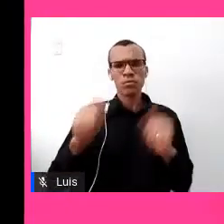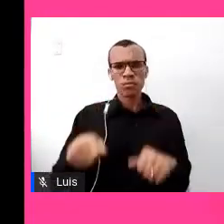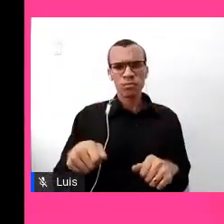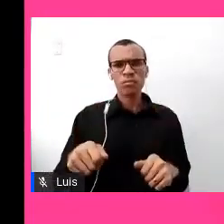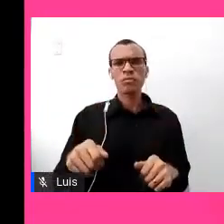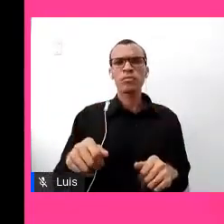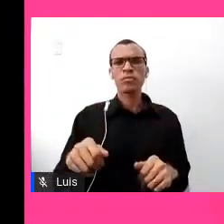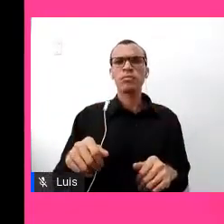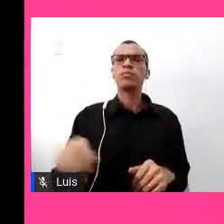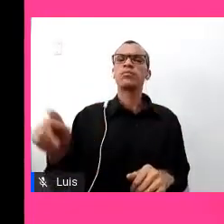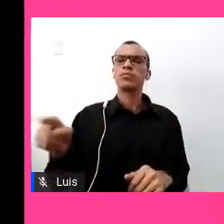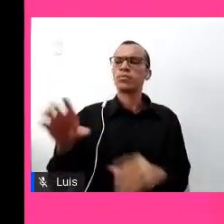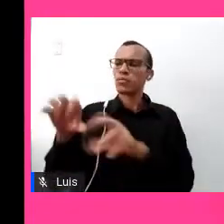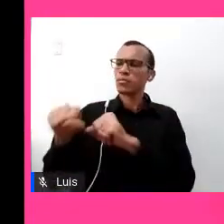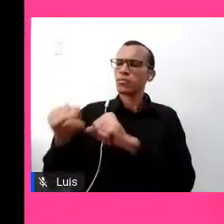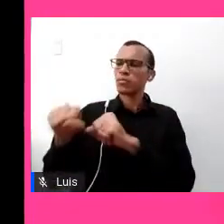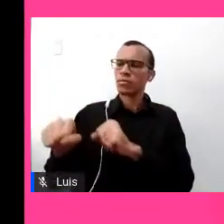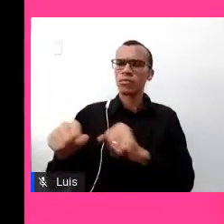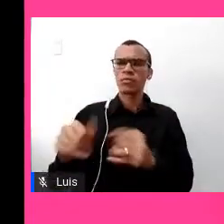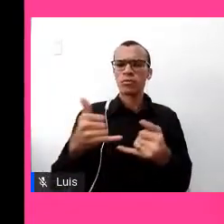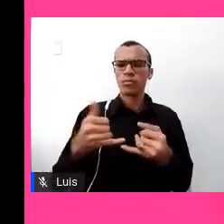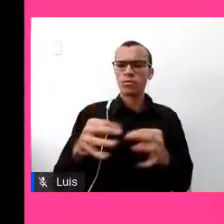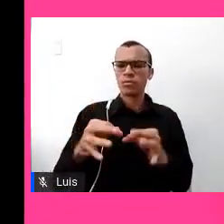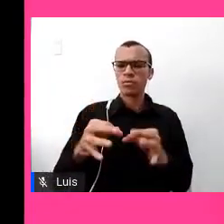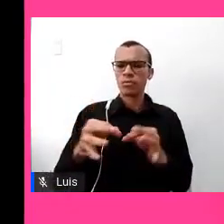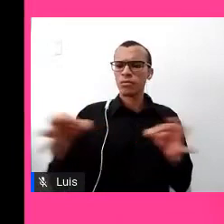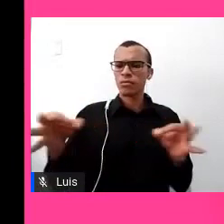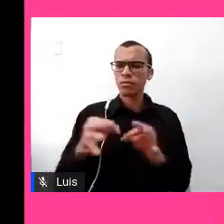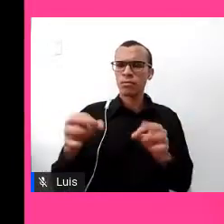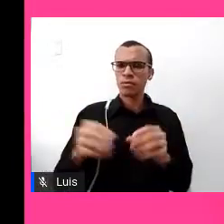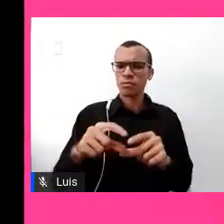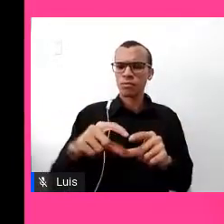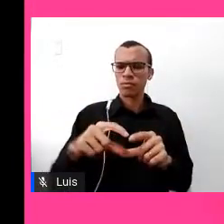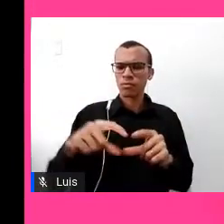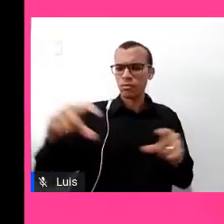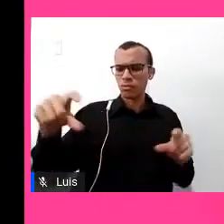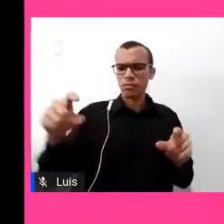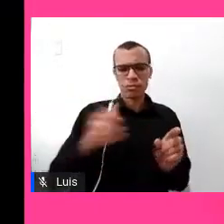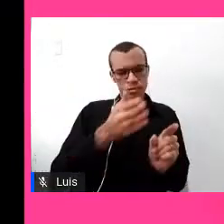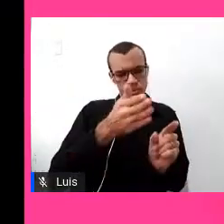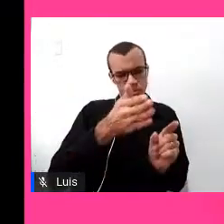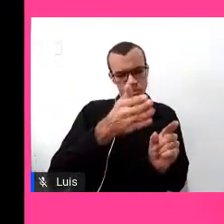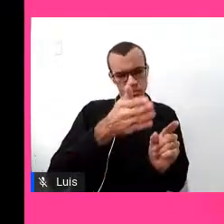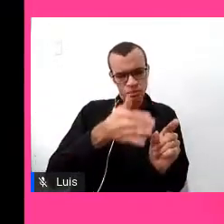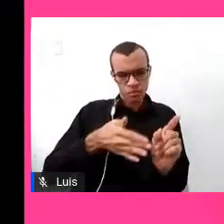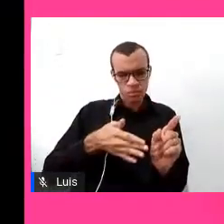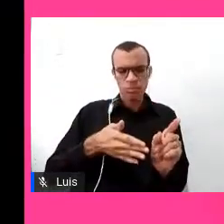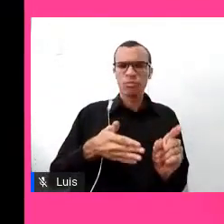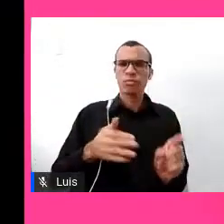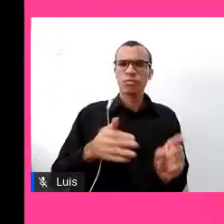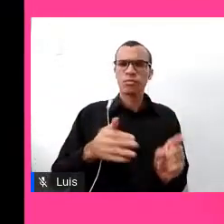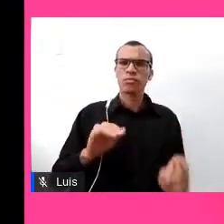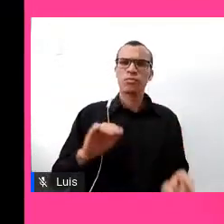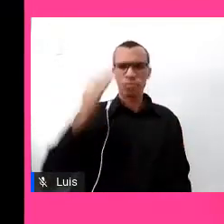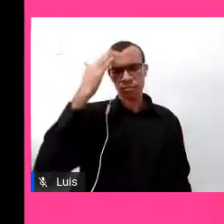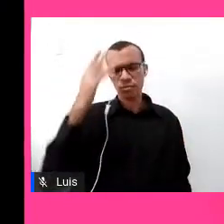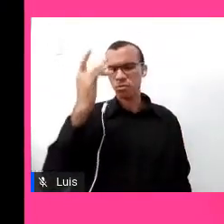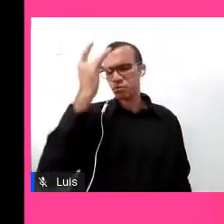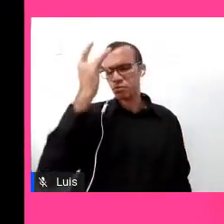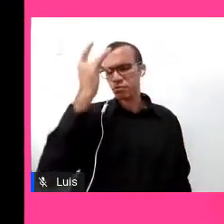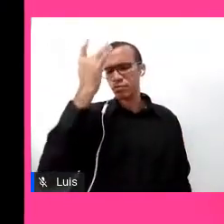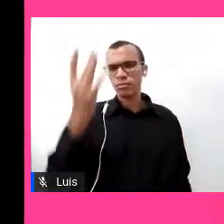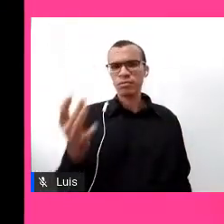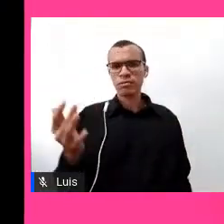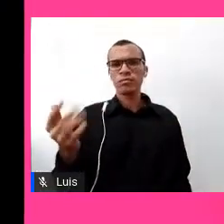colocar aqui e cortar com o apoio da régua, tá? É bem tranquilo. Então, aqui eu cortei, ó. Cortei